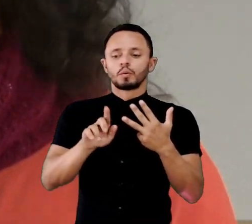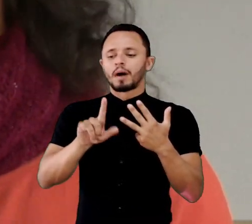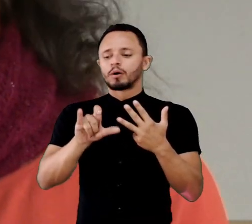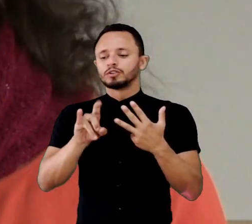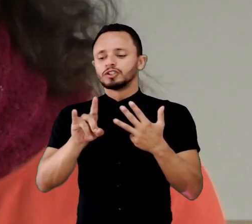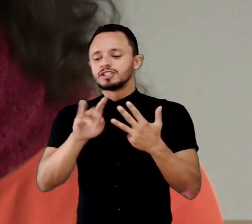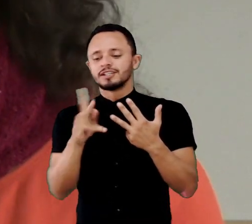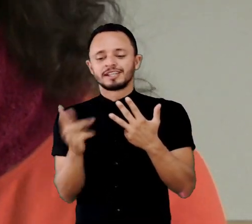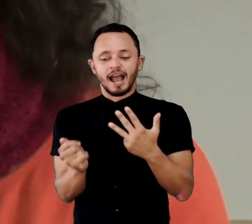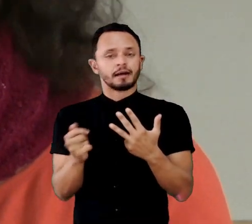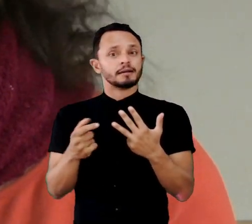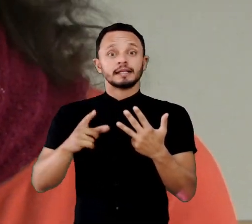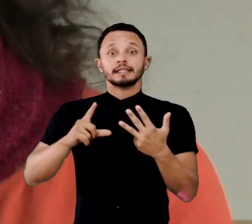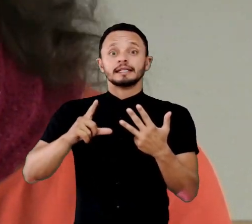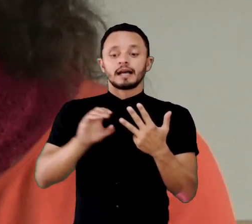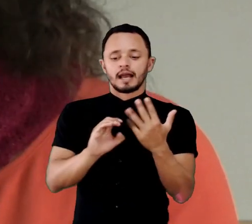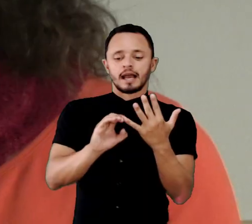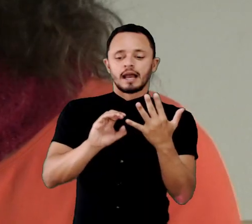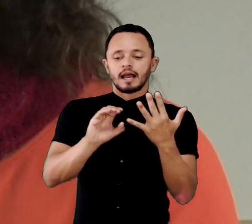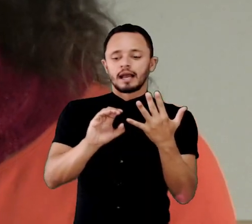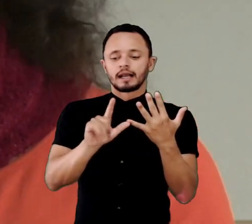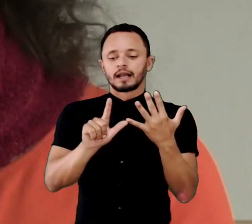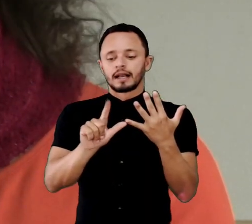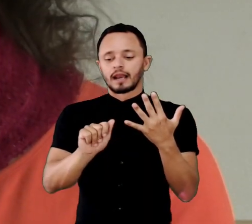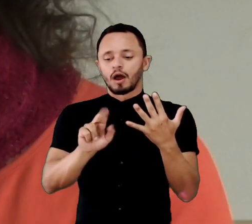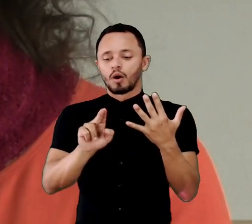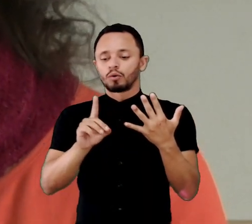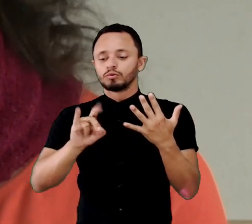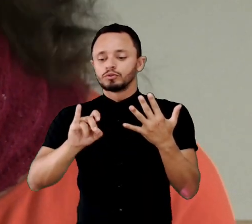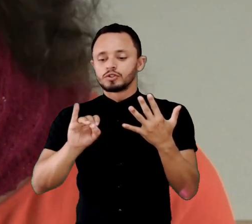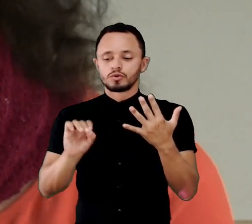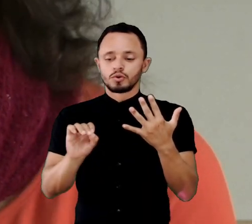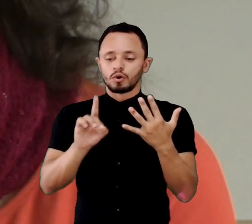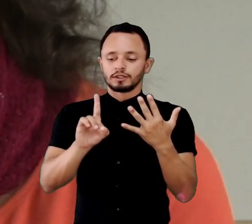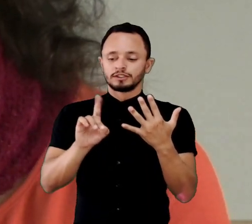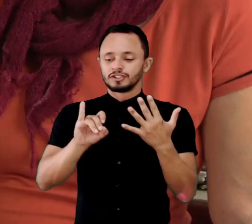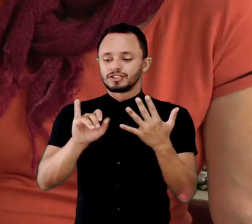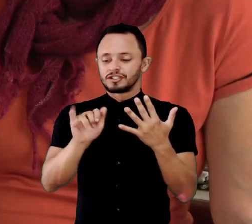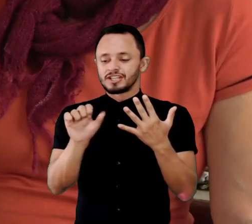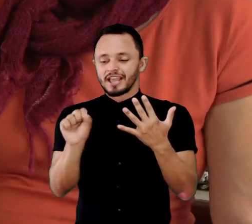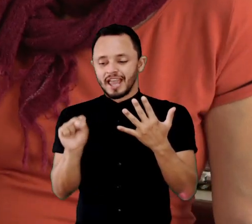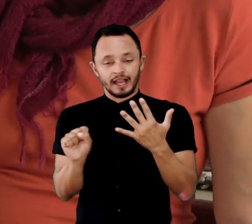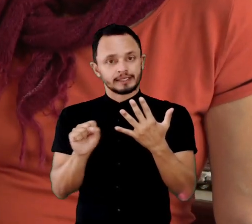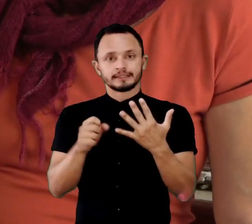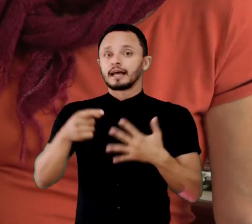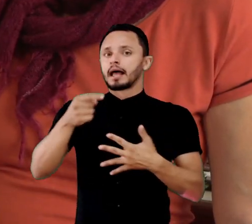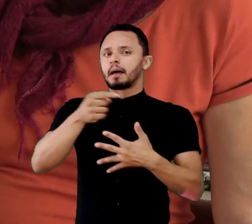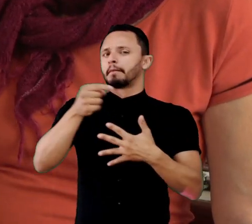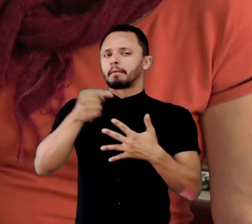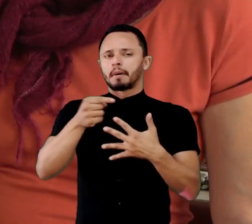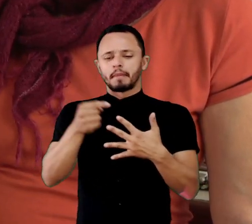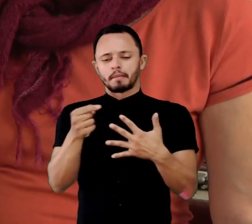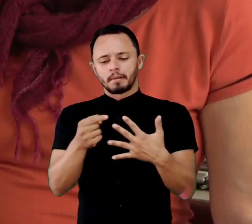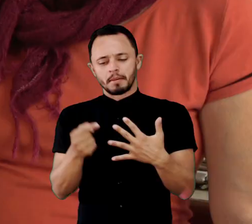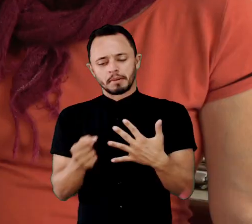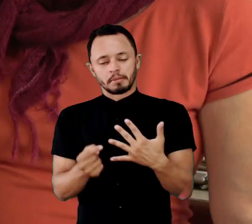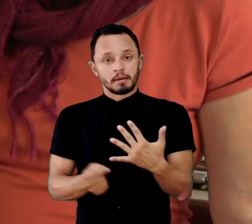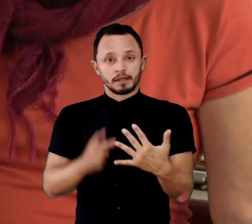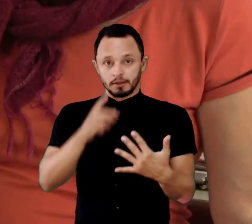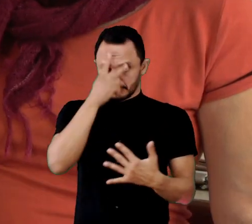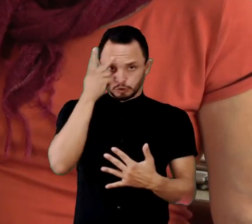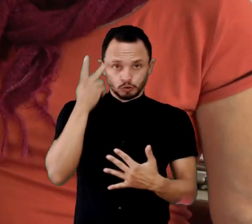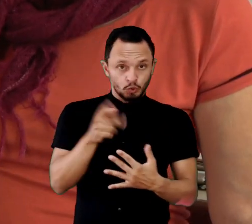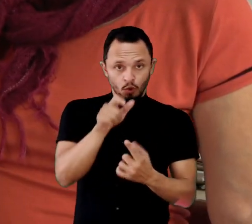É isso. pronto, Eu Cláudio tenho até- Dias. eu tenho medo de deixar um monte de gente de fora, assim. São pessoas que participaram do